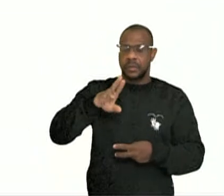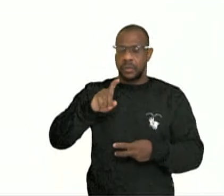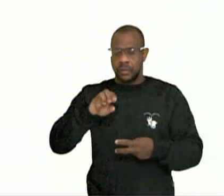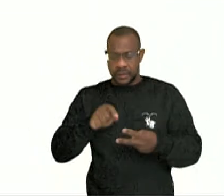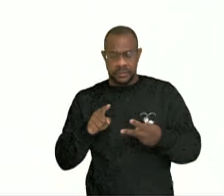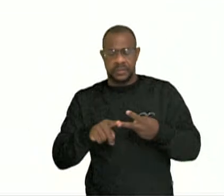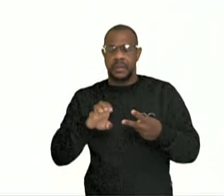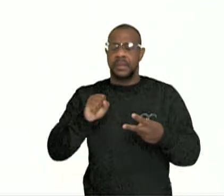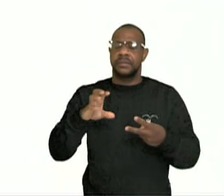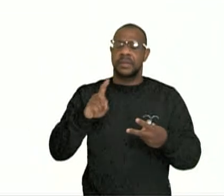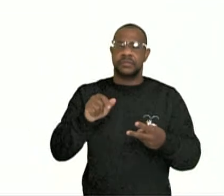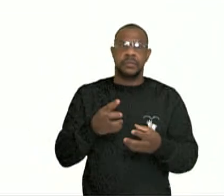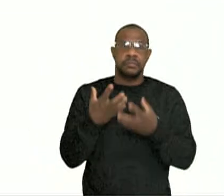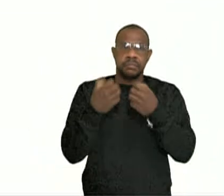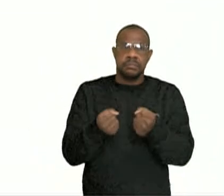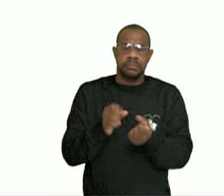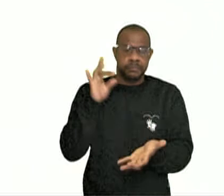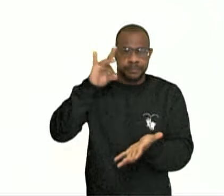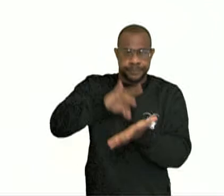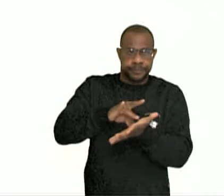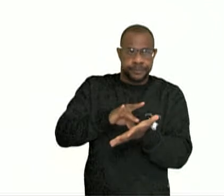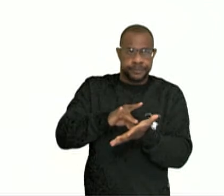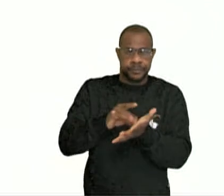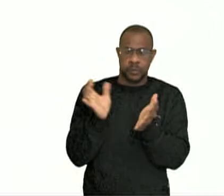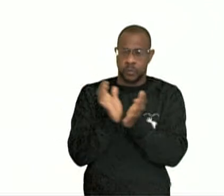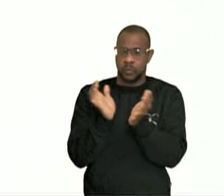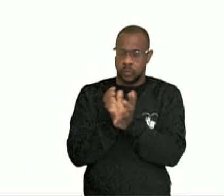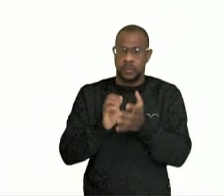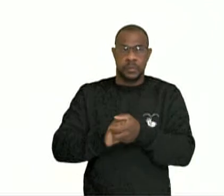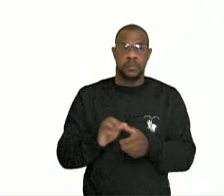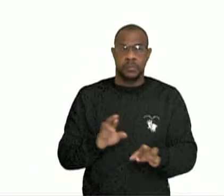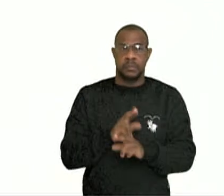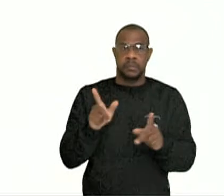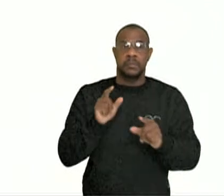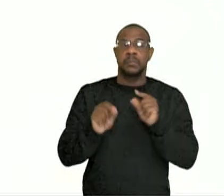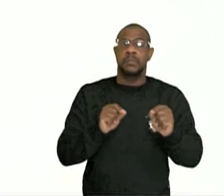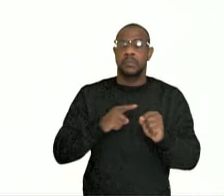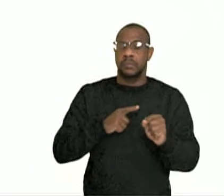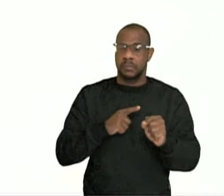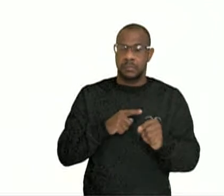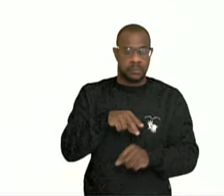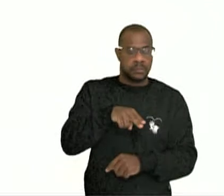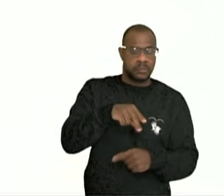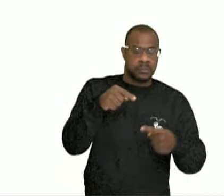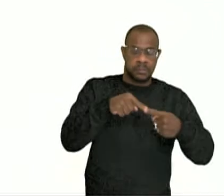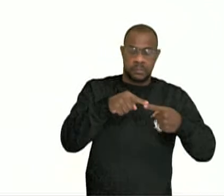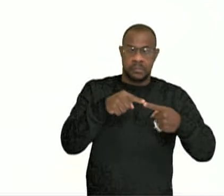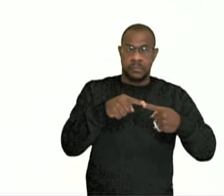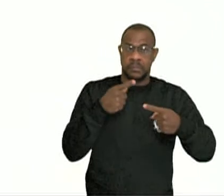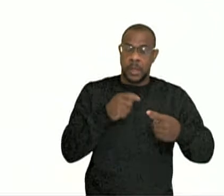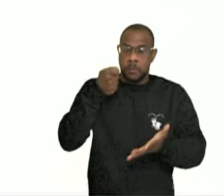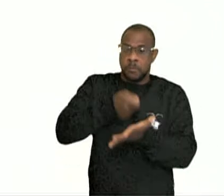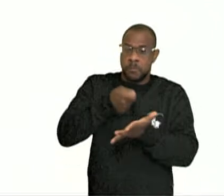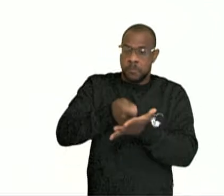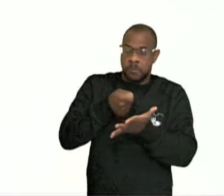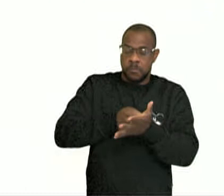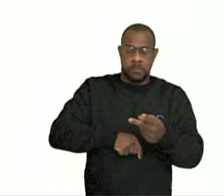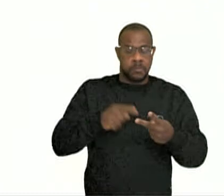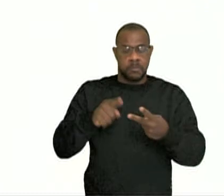monarquia absolutista na Inglaterra. A diferença entre ambos era que os niveladores eram mais